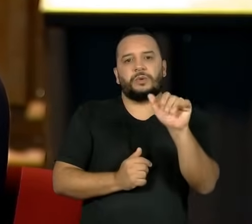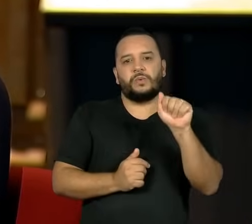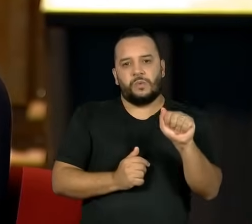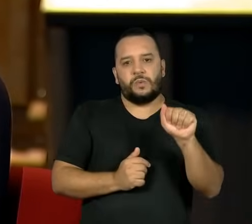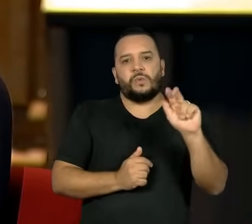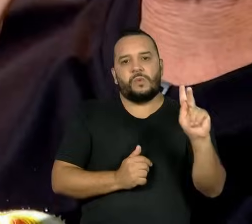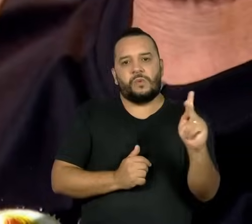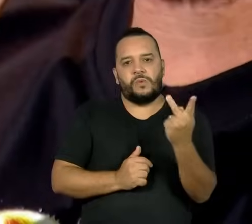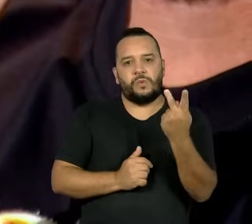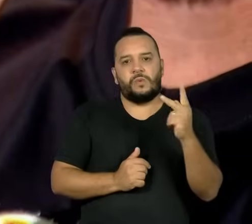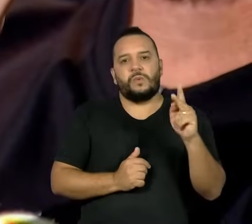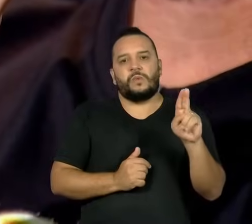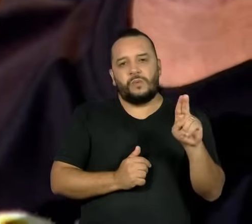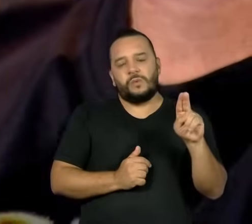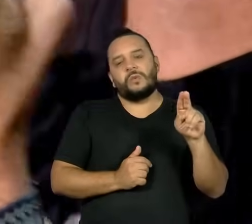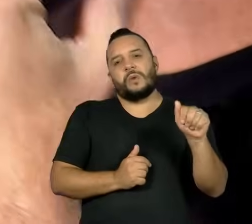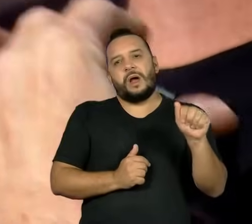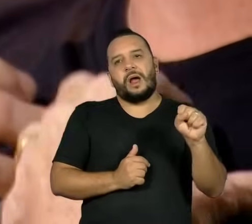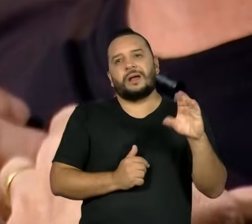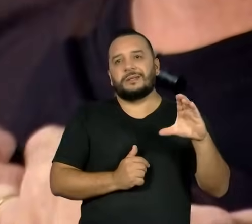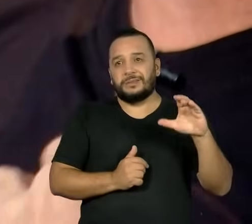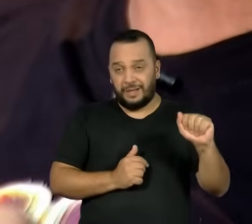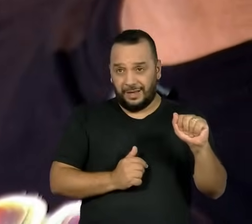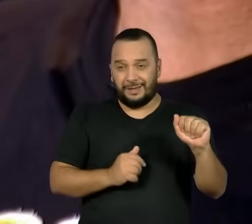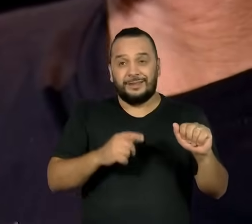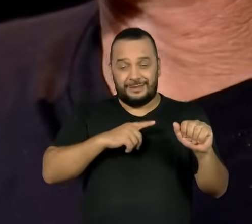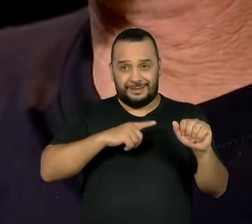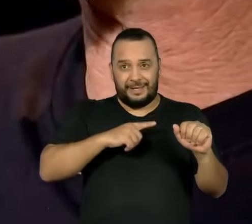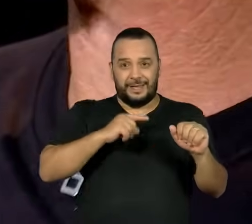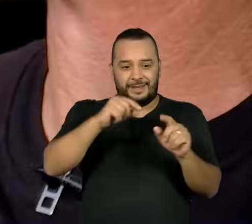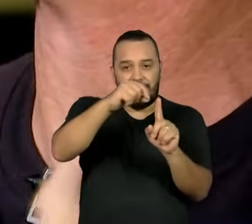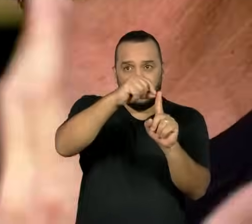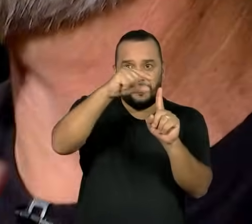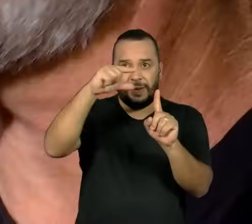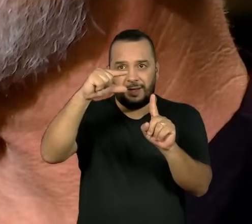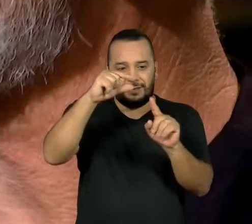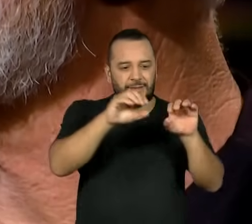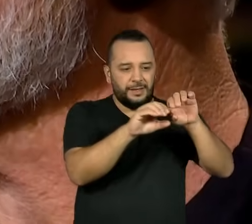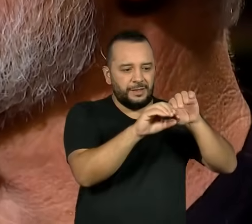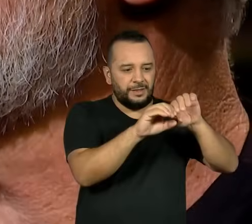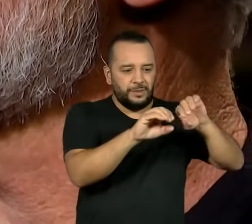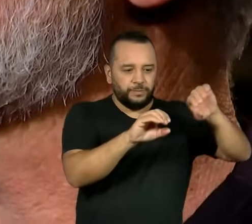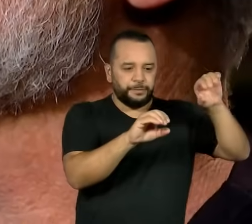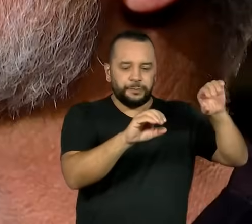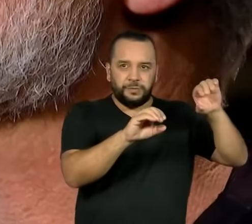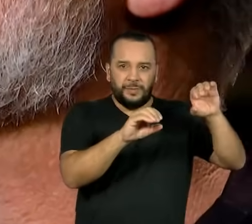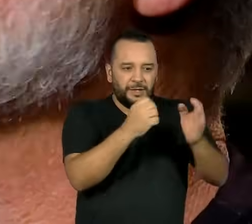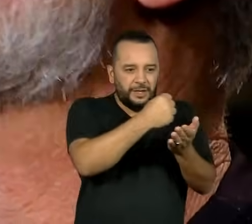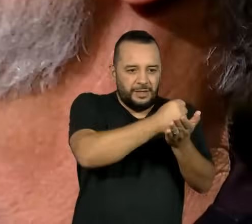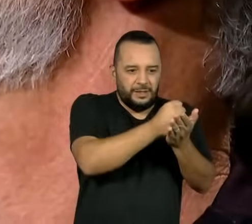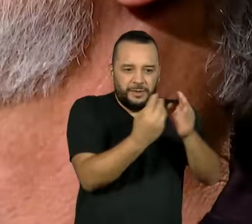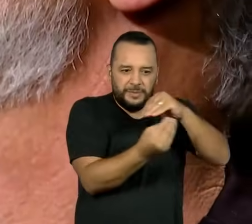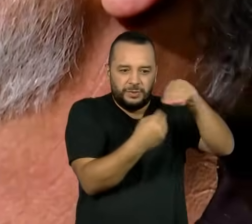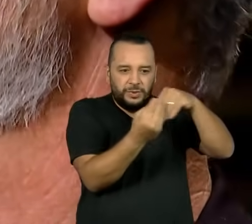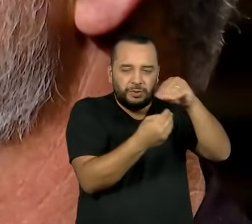plantas protege a DMT para que você possa ingerir a DMT e ela fazer efeito. Então, como é que a gente trabalha com a